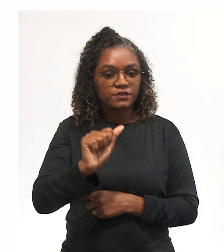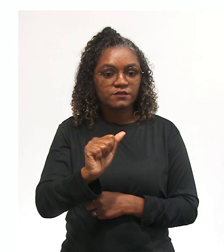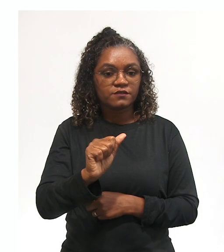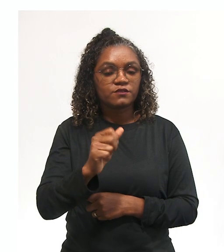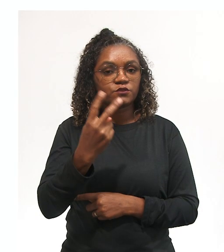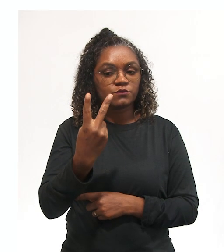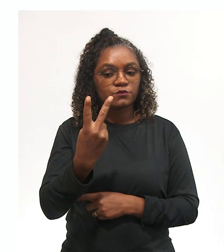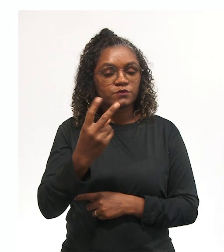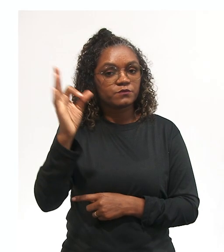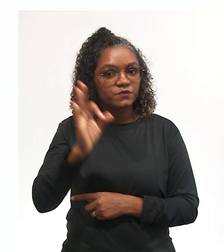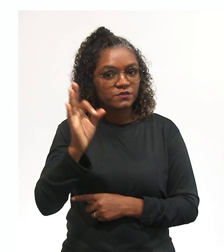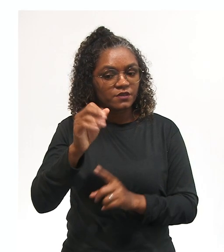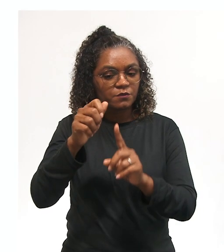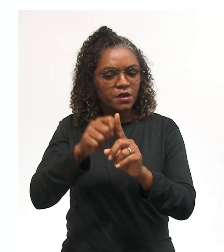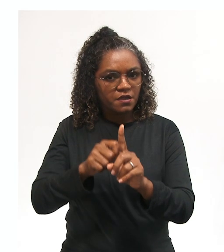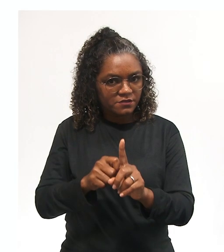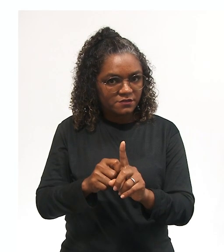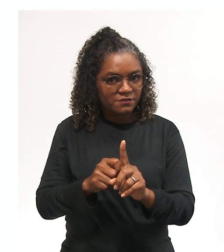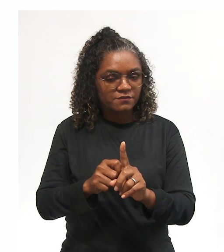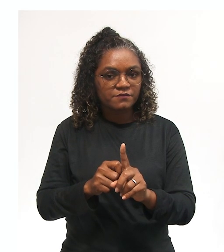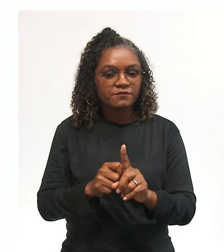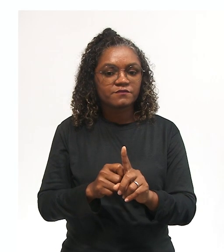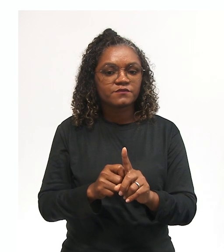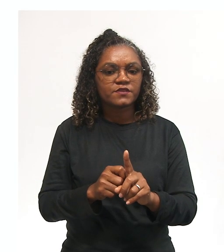mês, produziu um montante de